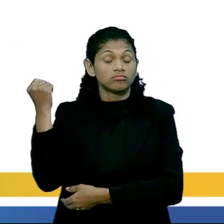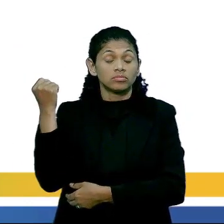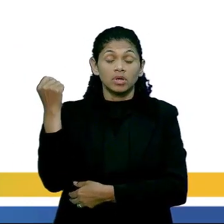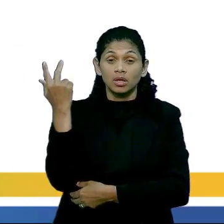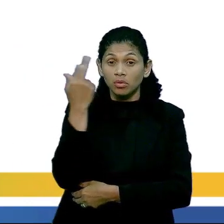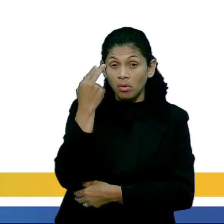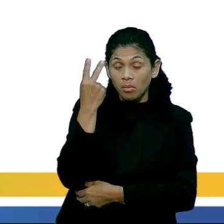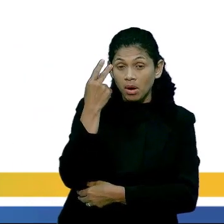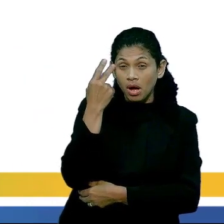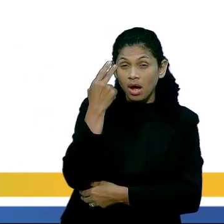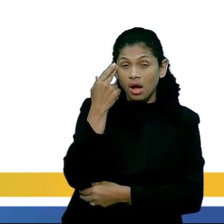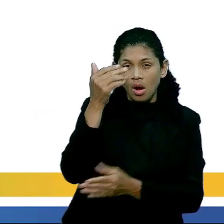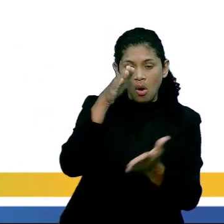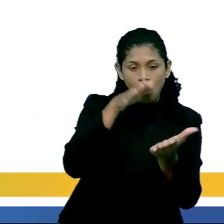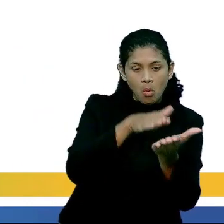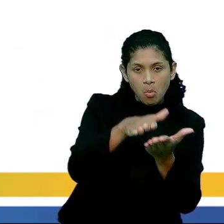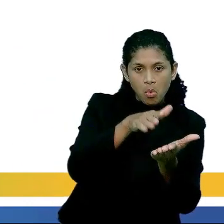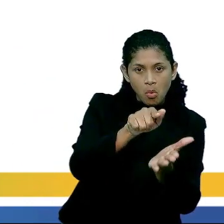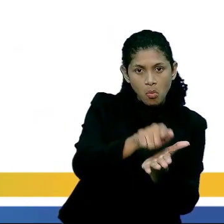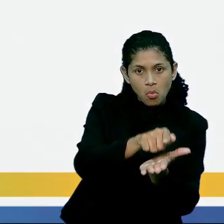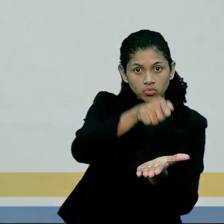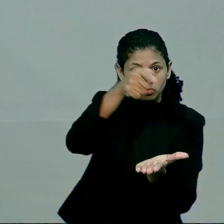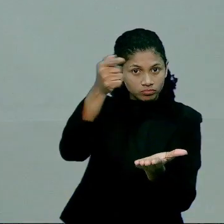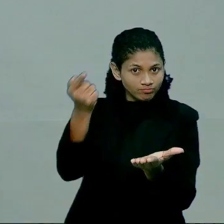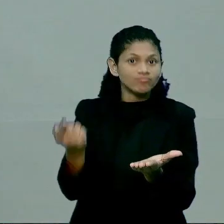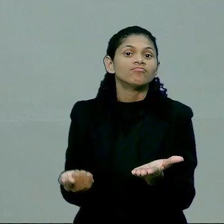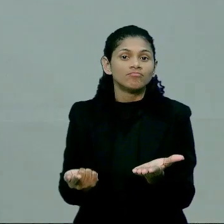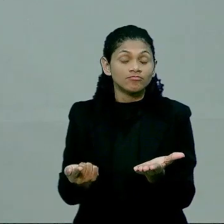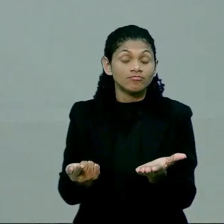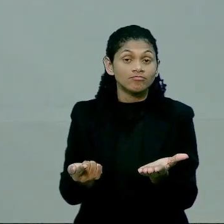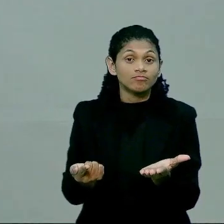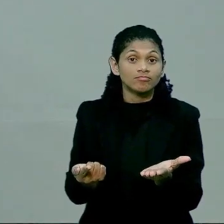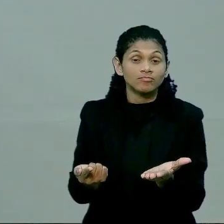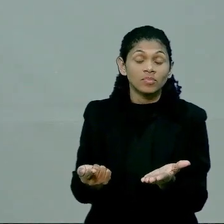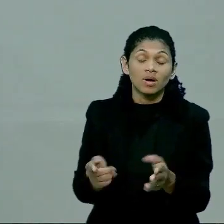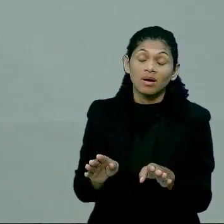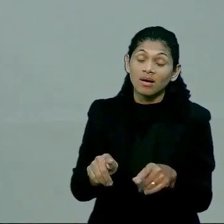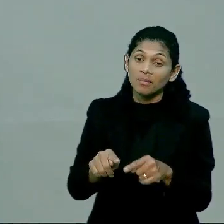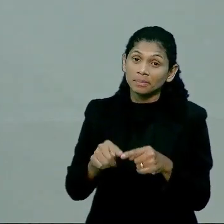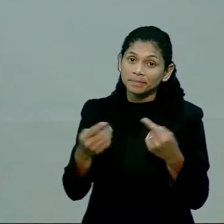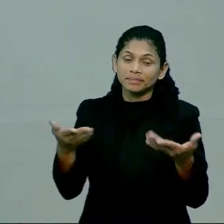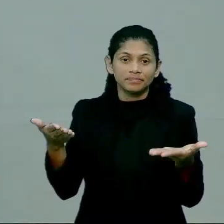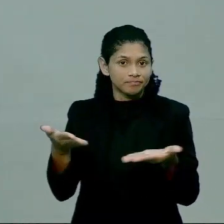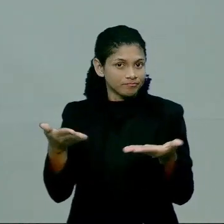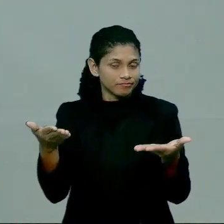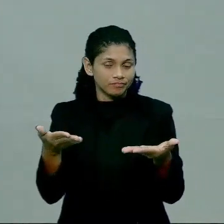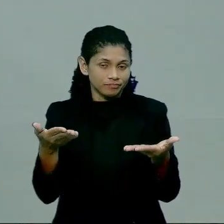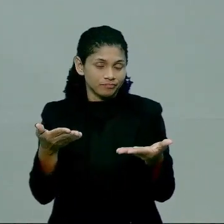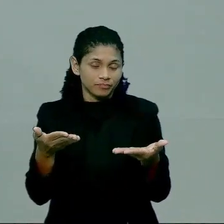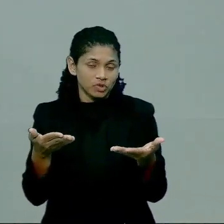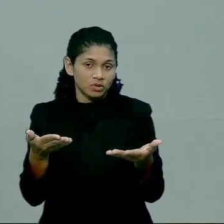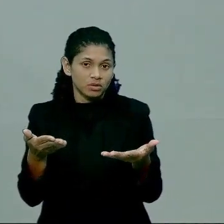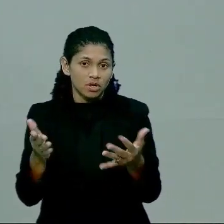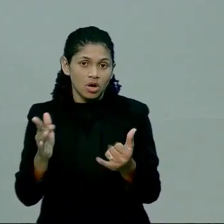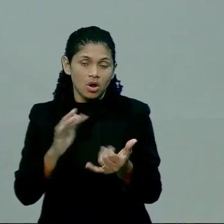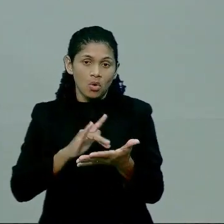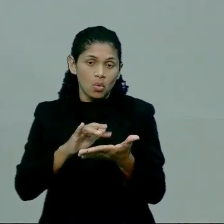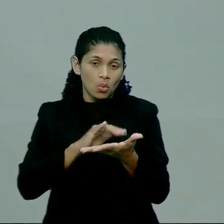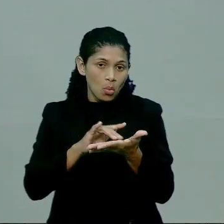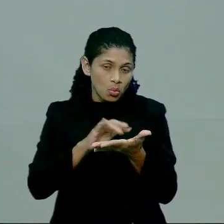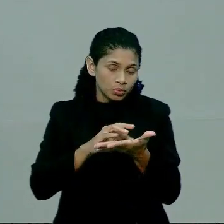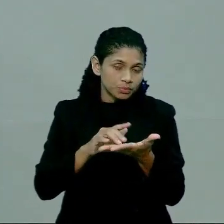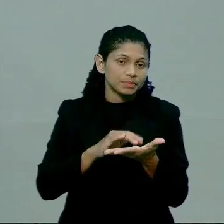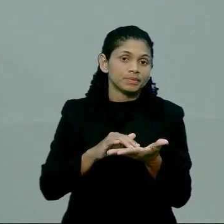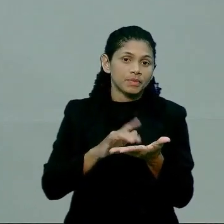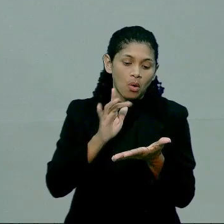impressa Agora nós estamos uma era digital né onde a tecnologia está a nosso favor então isso ficou até